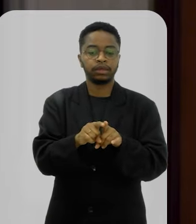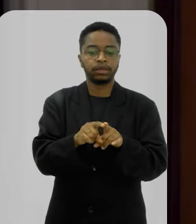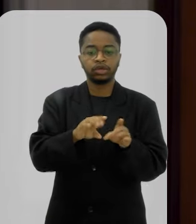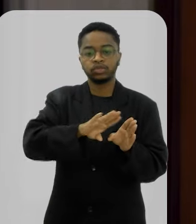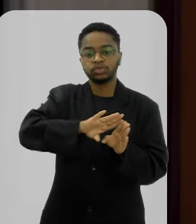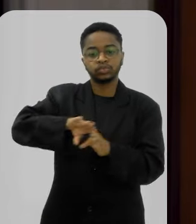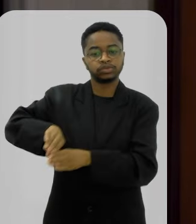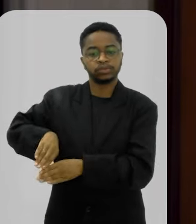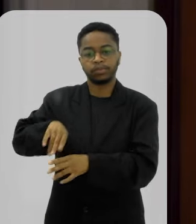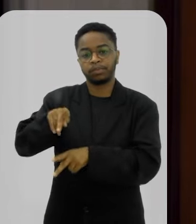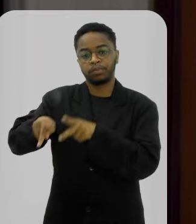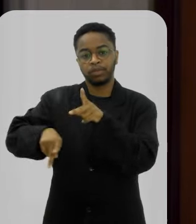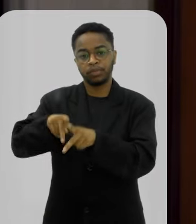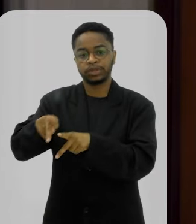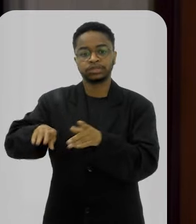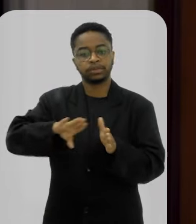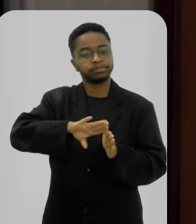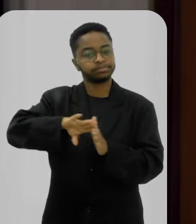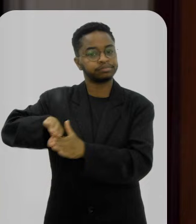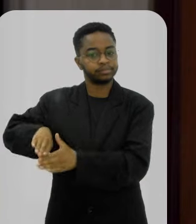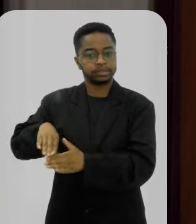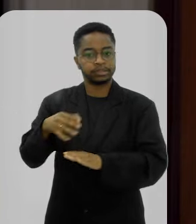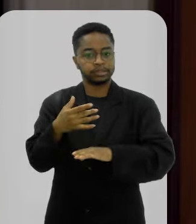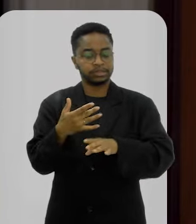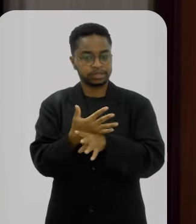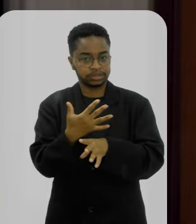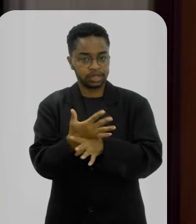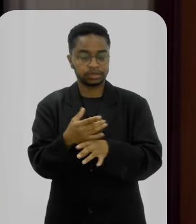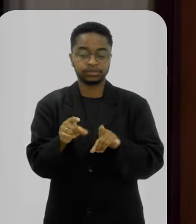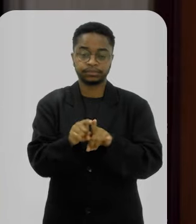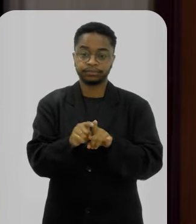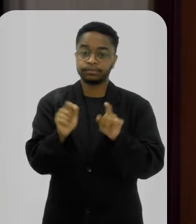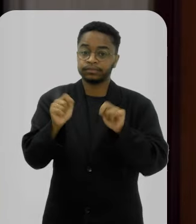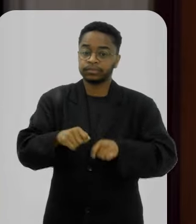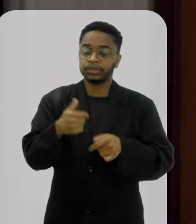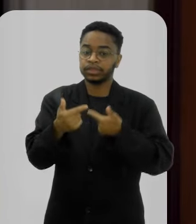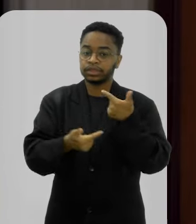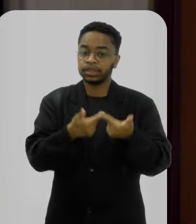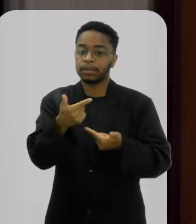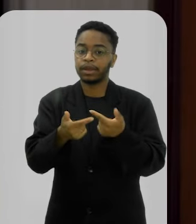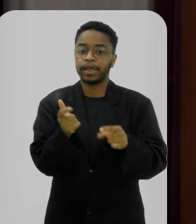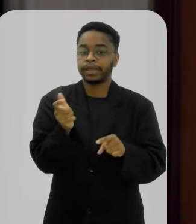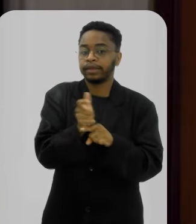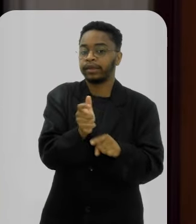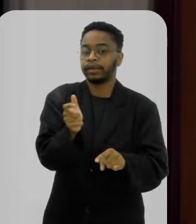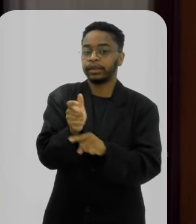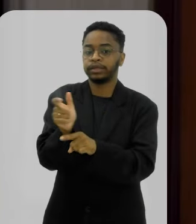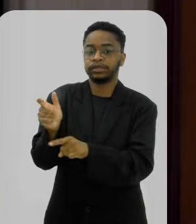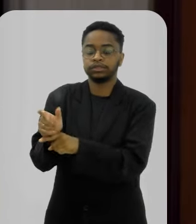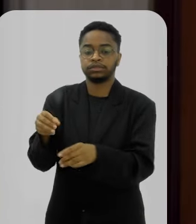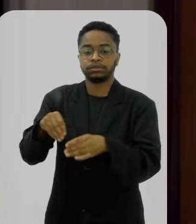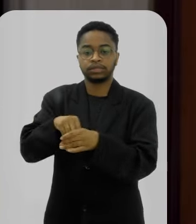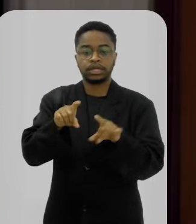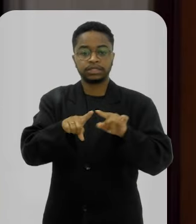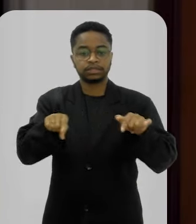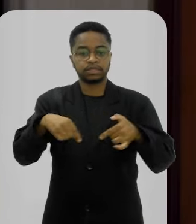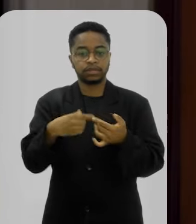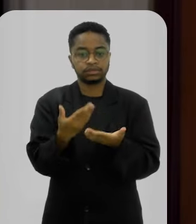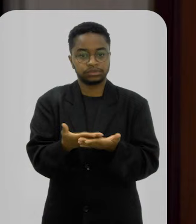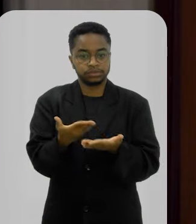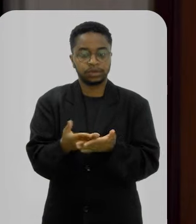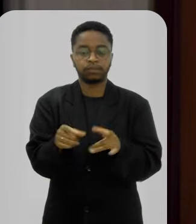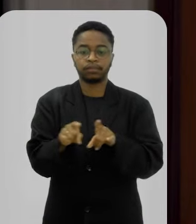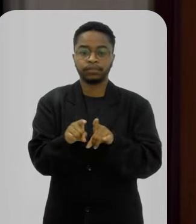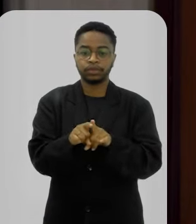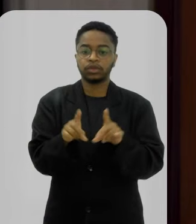exclusão das camadas populares. E eles podem ser trabalhados de maneira crítica em sala de